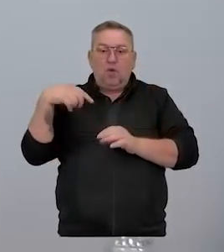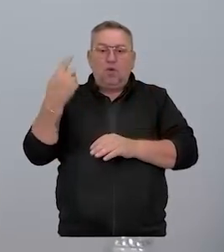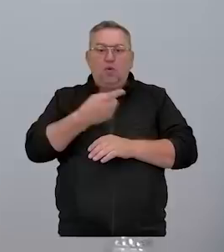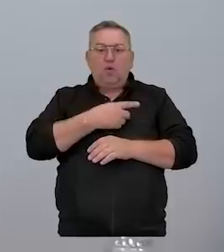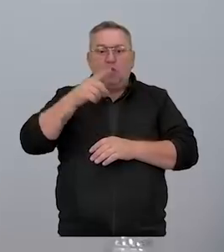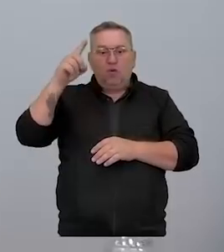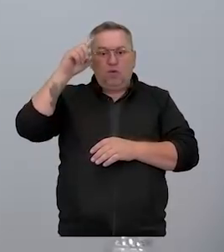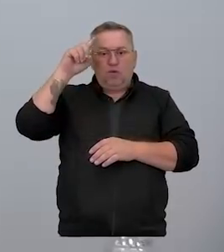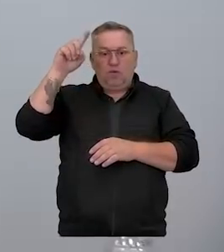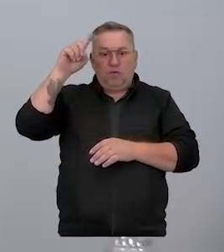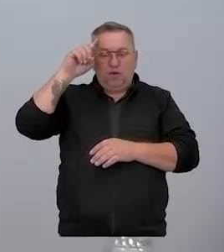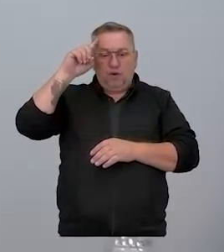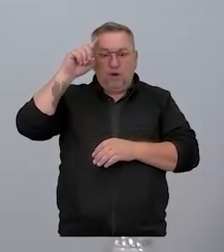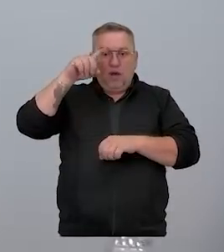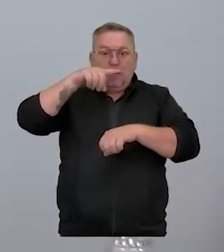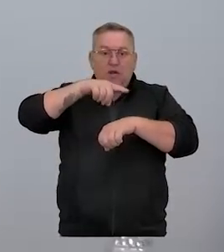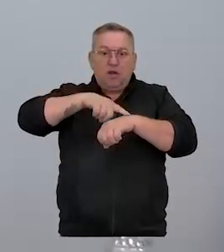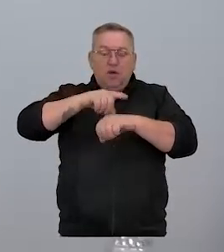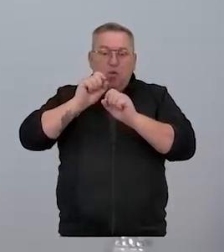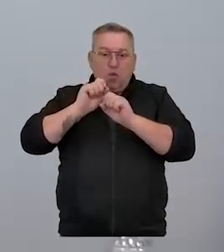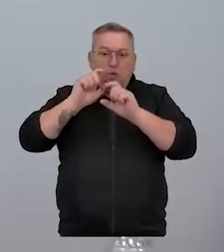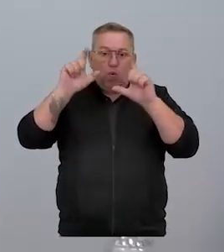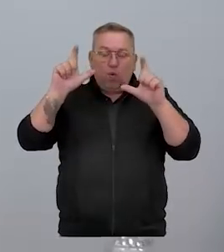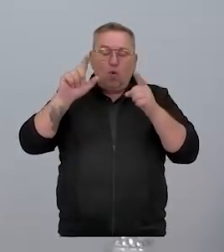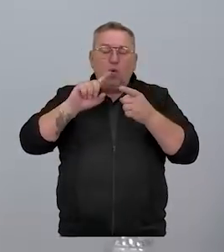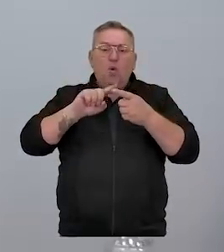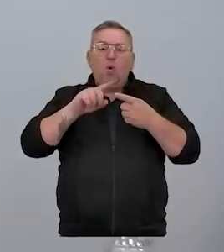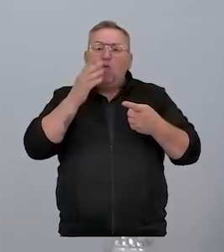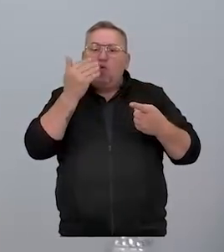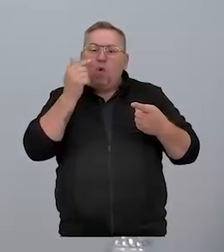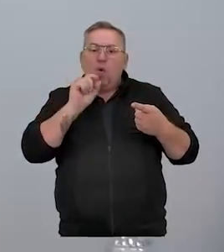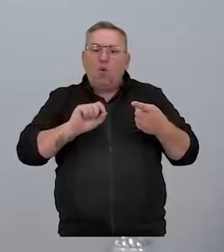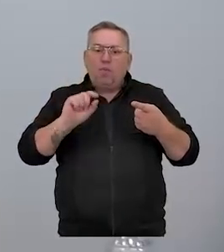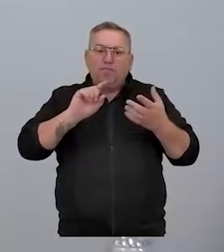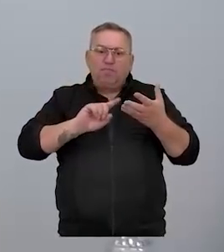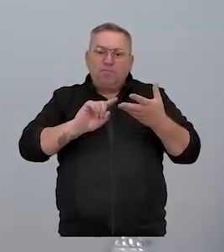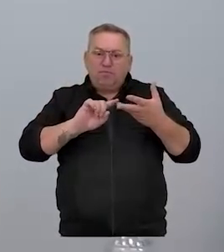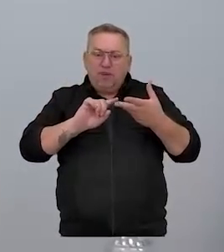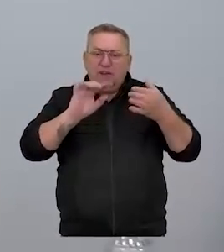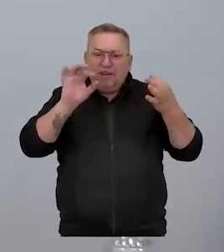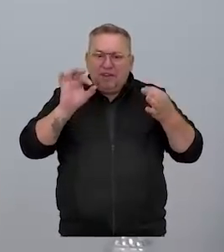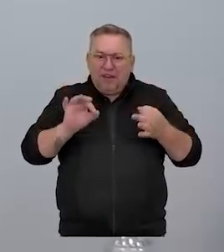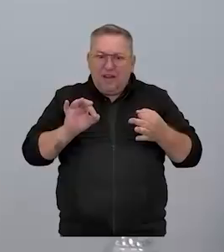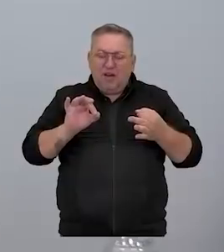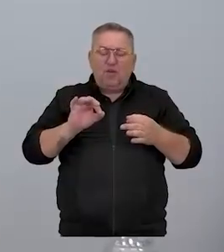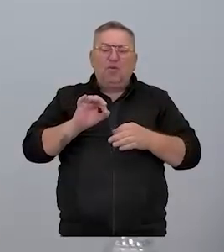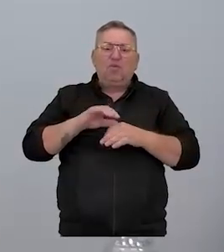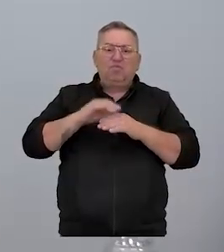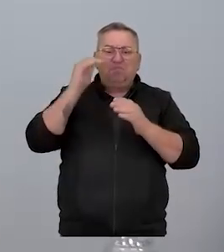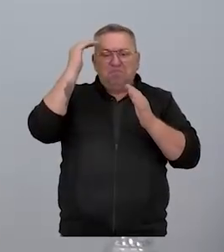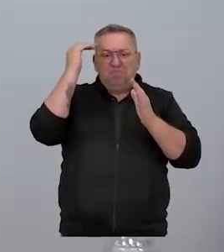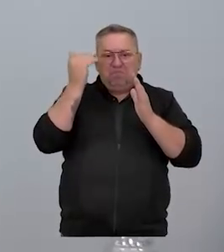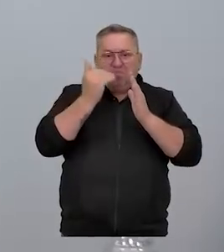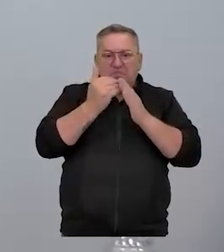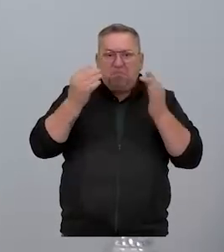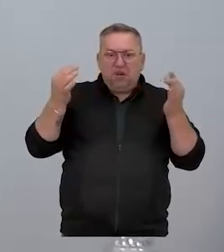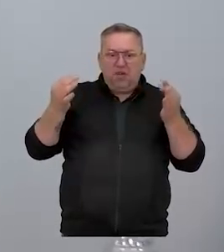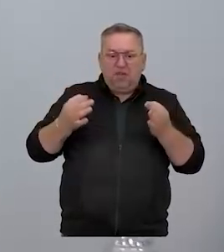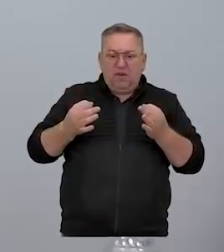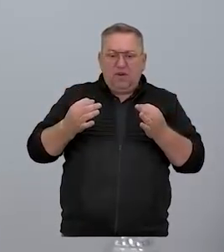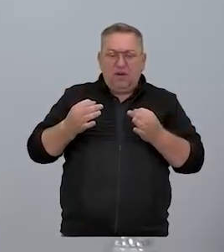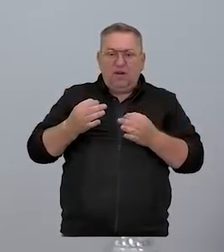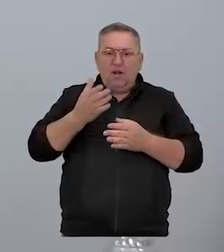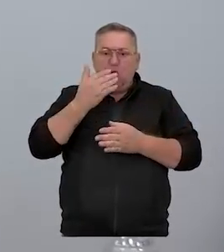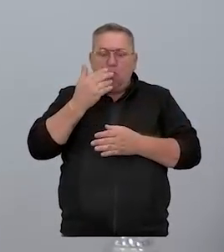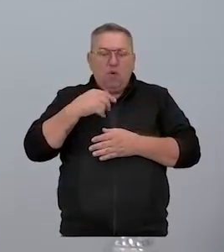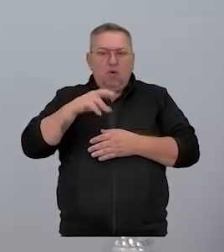dia, que hora acordar, as alimentações, será que são feitas todas as alimentações no horário certo, ou não? Um dia o almoço